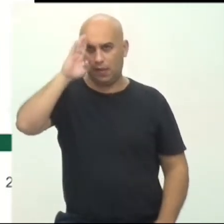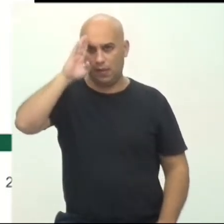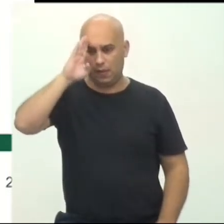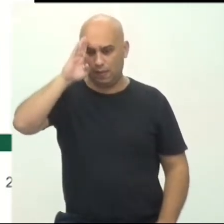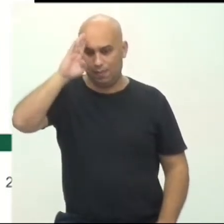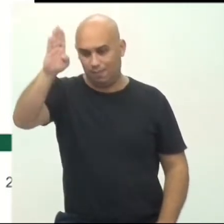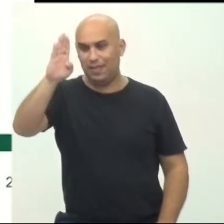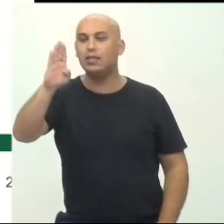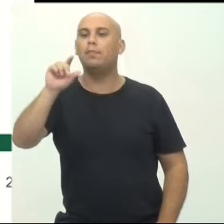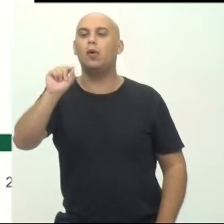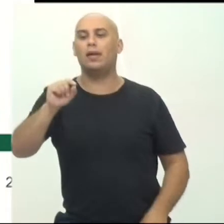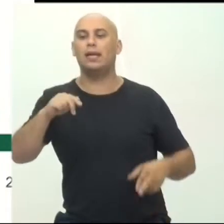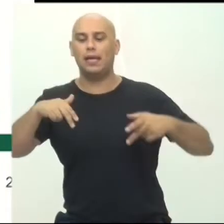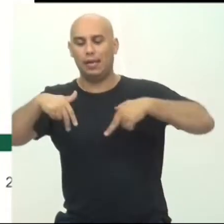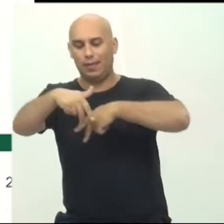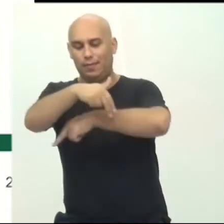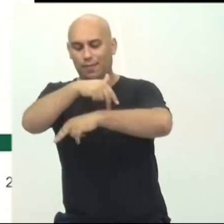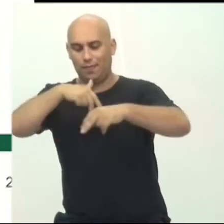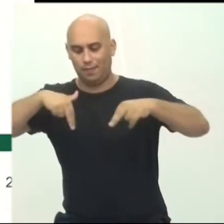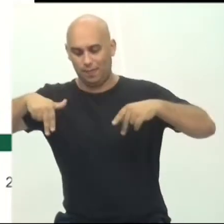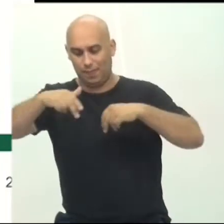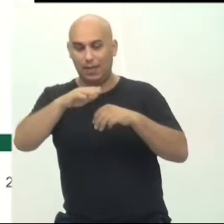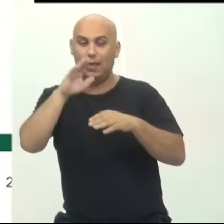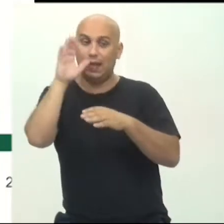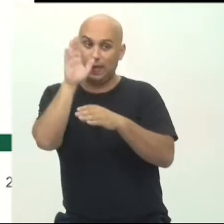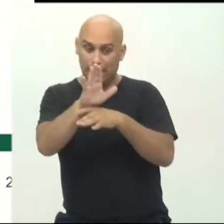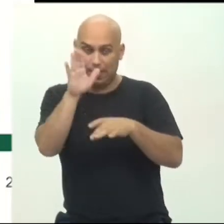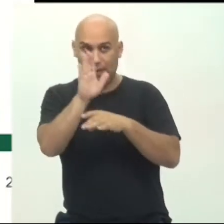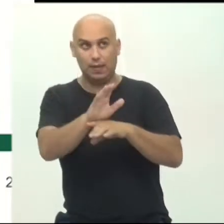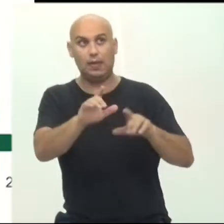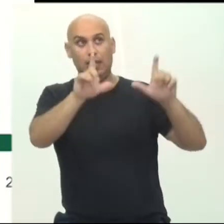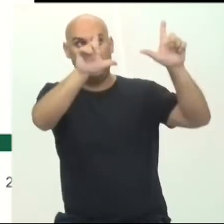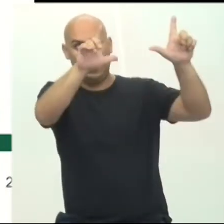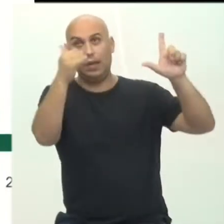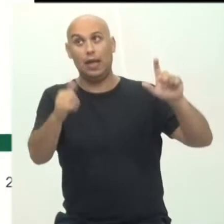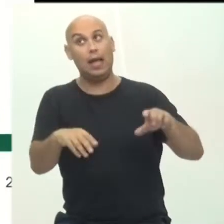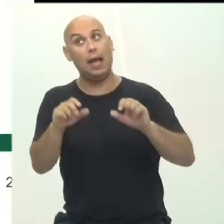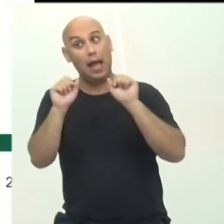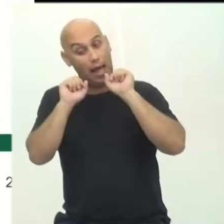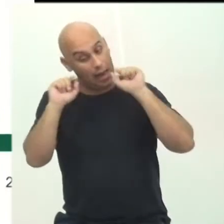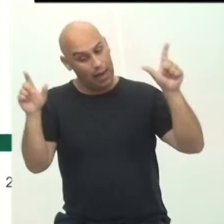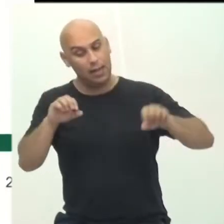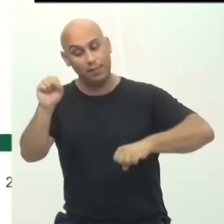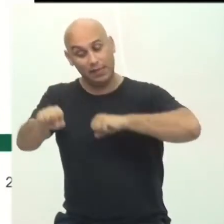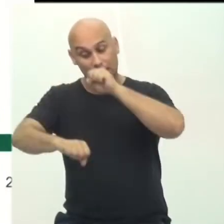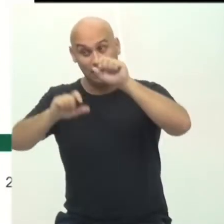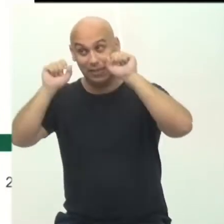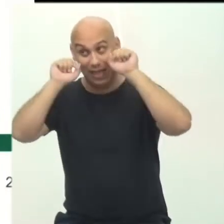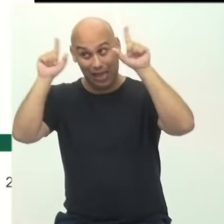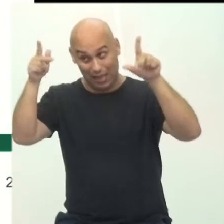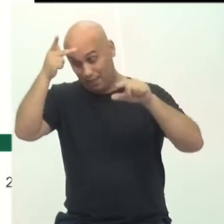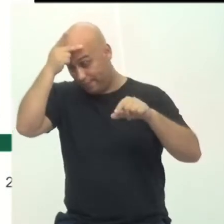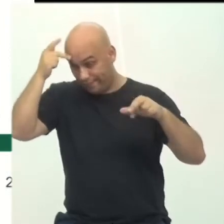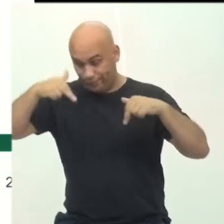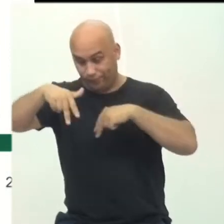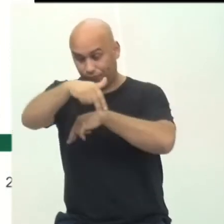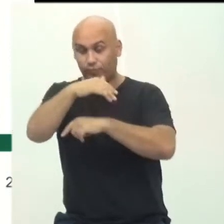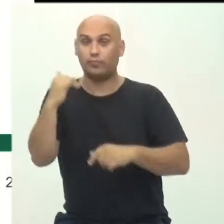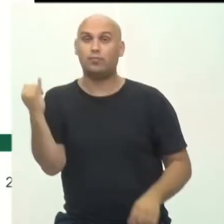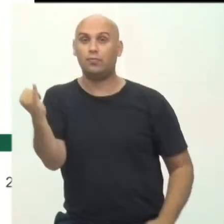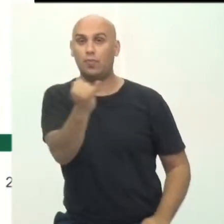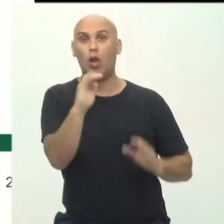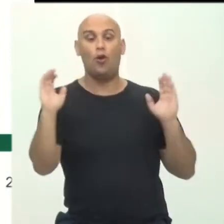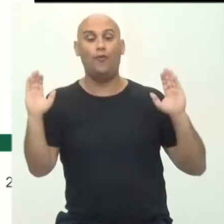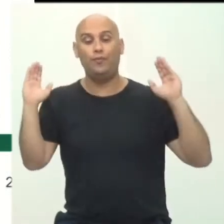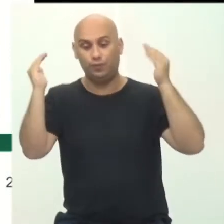ciclista. Mas a gente vai estar sempre reforçando com placas, alertando, enfim, mas só para dar a importância